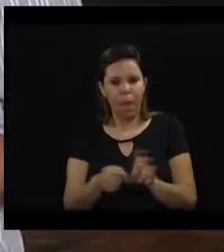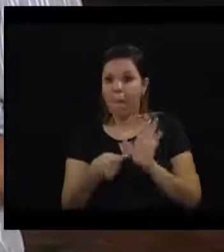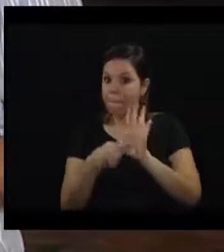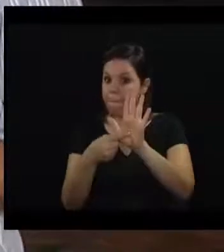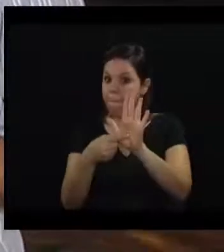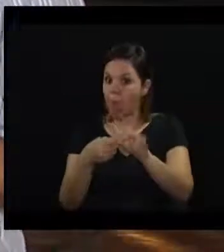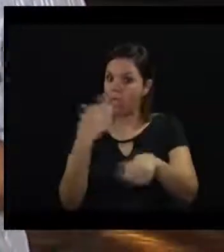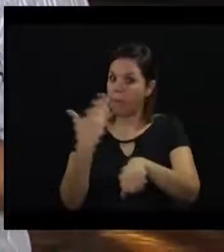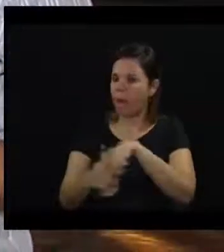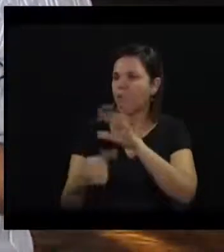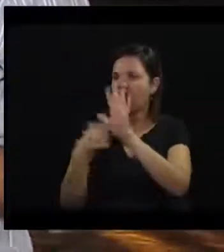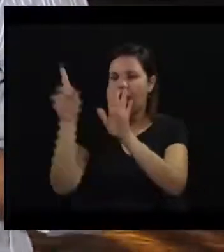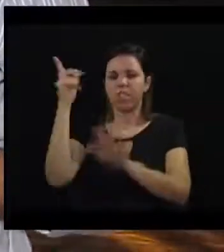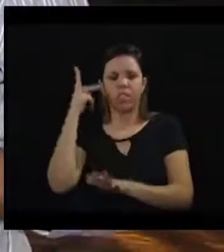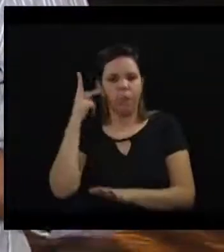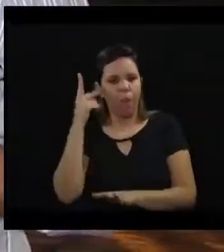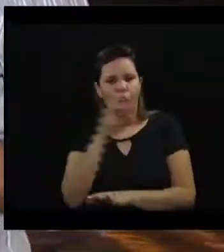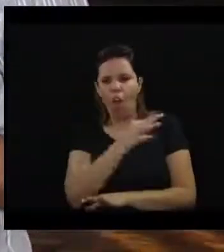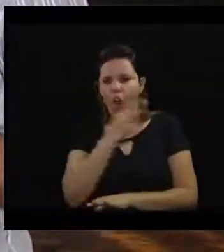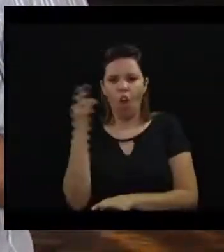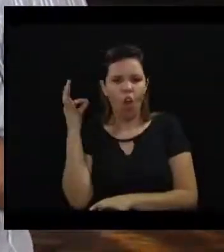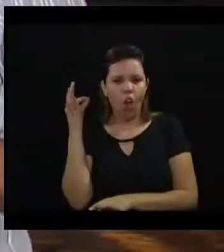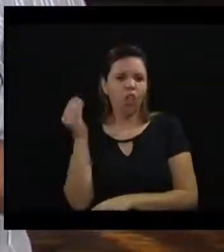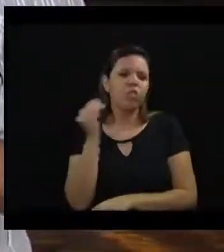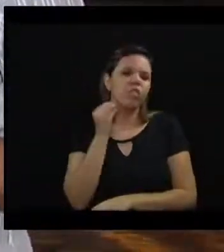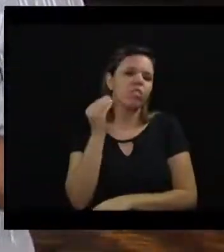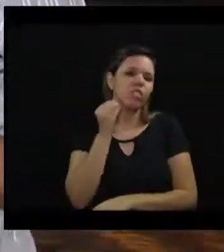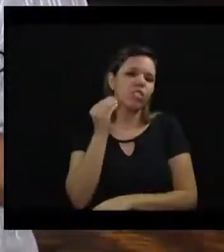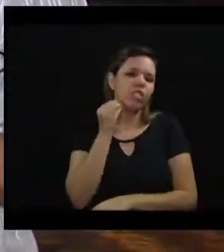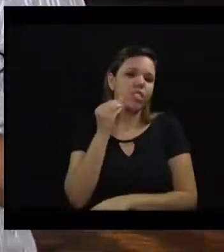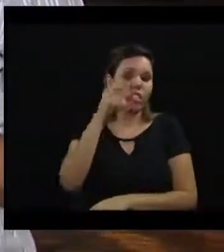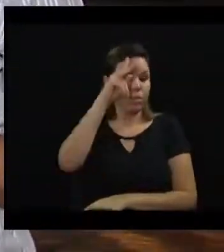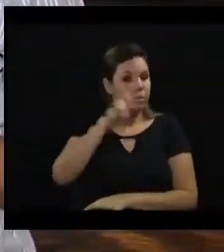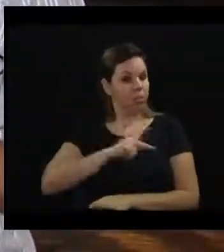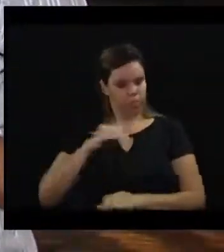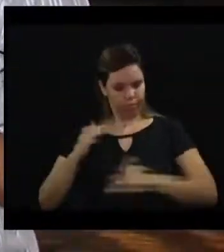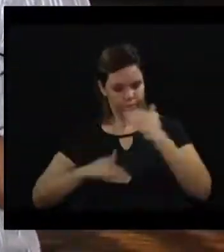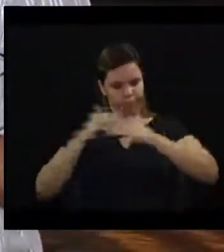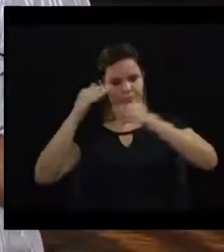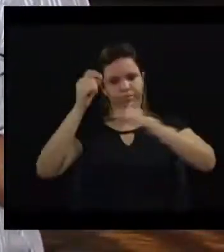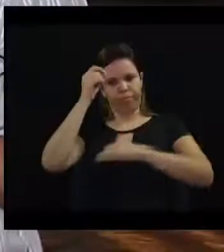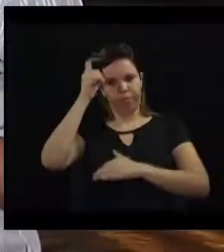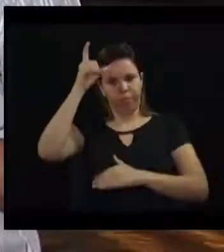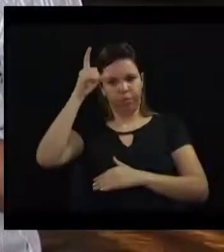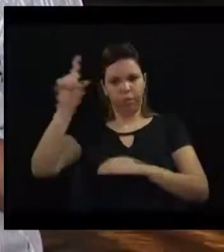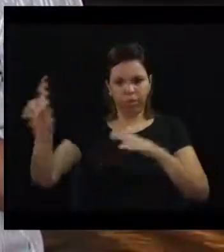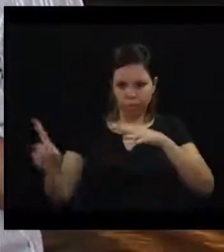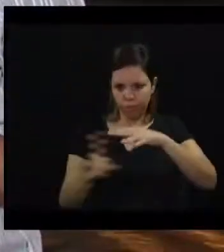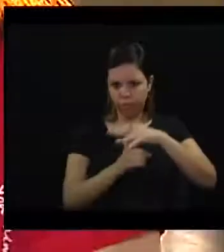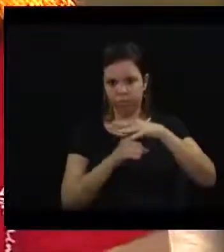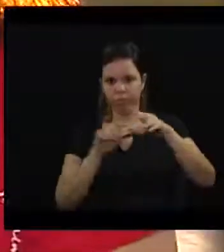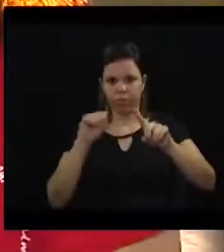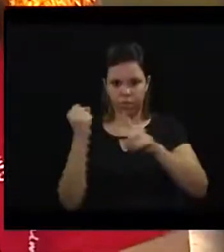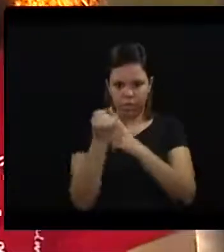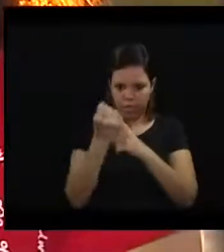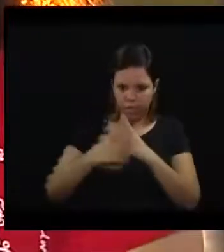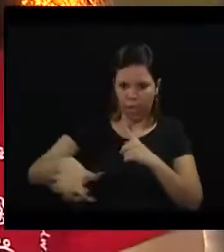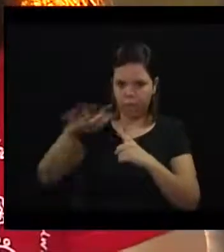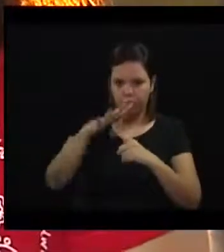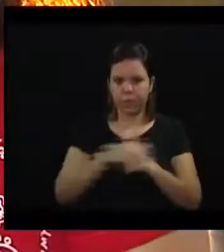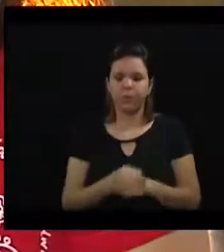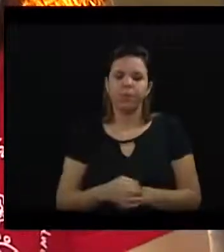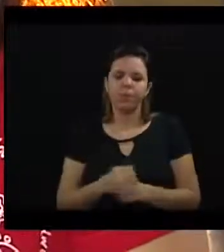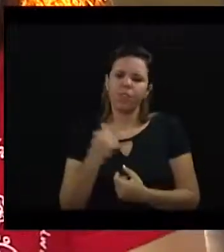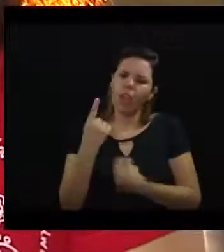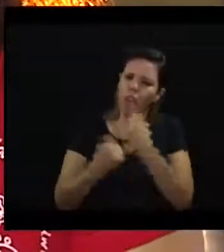São Paulo. Assim, é uma chance tanto para mostrar a própria evolução para se reintegrar à sociedade. Muitos dos jovens que